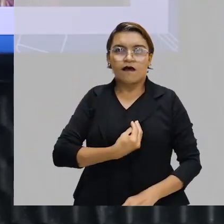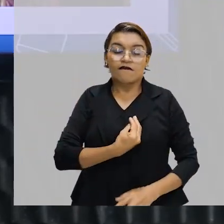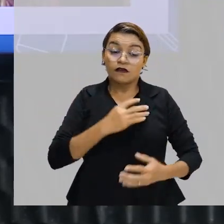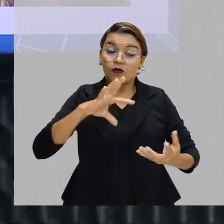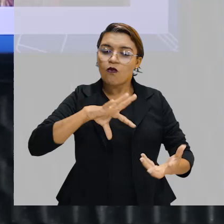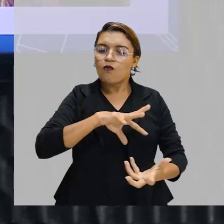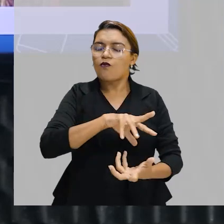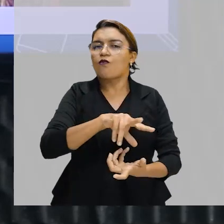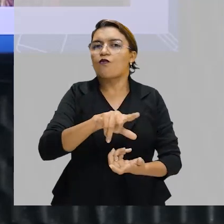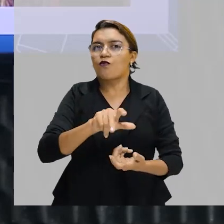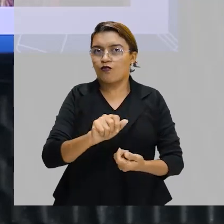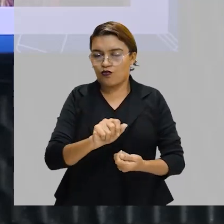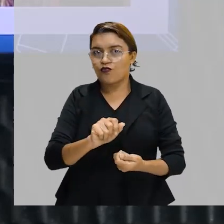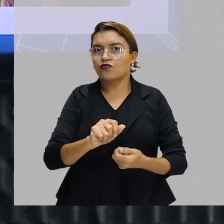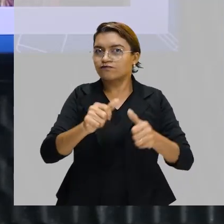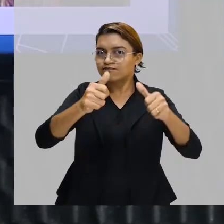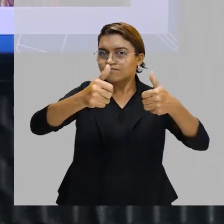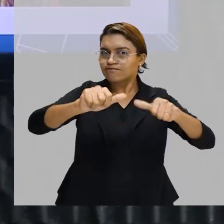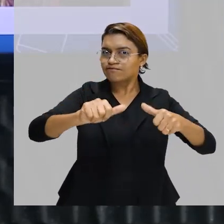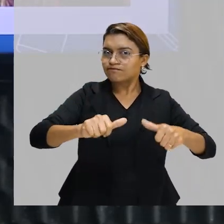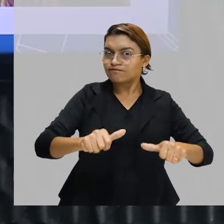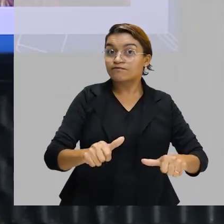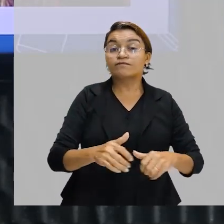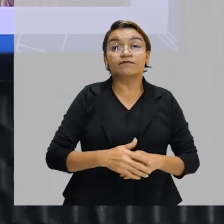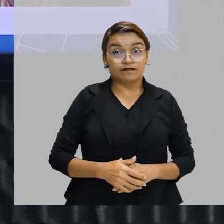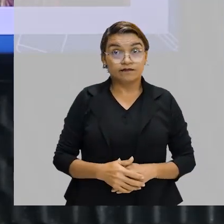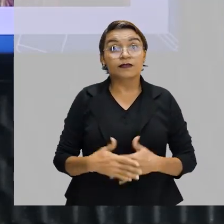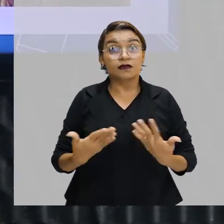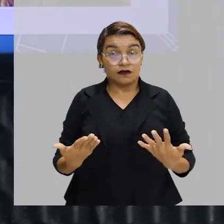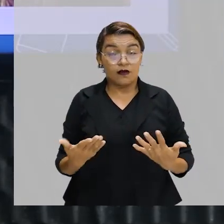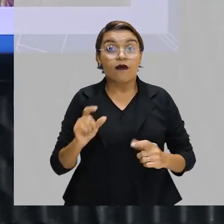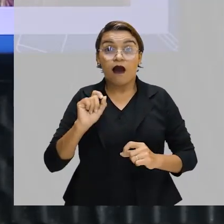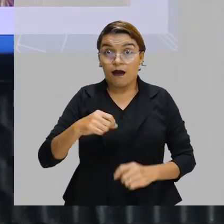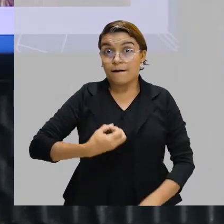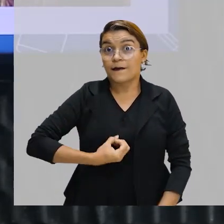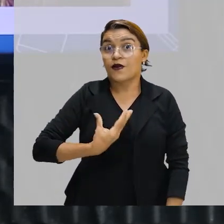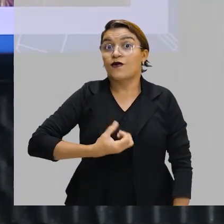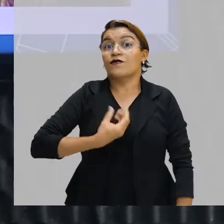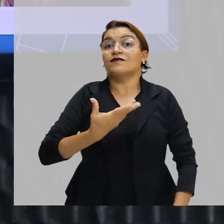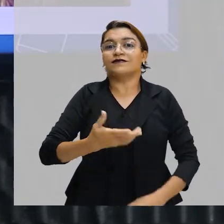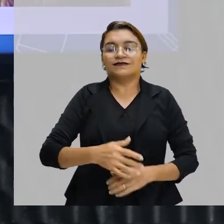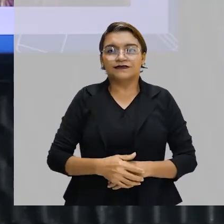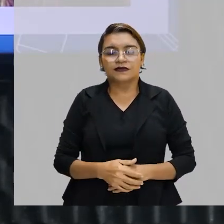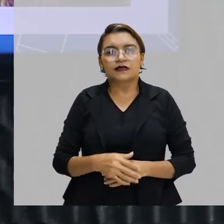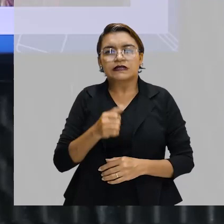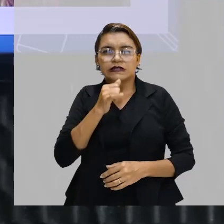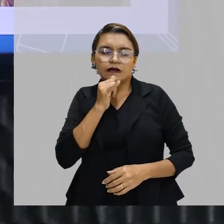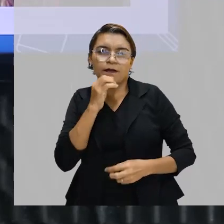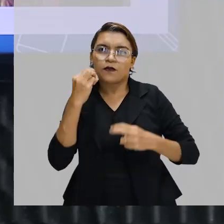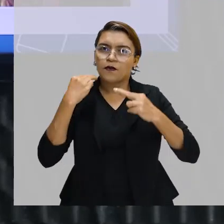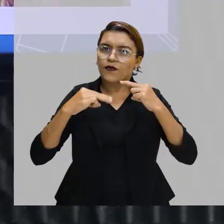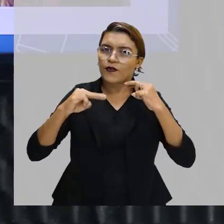mundo, as análises, e isso vem para a produção, não é assim? Música,